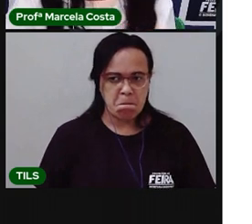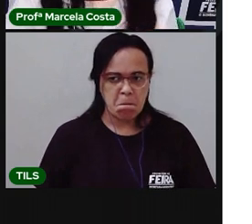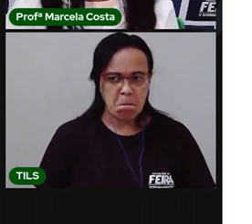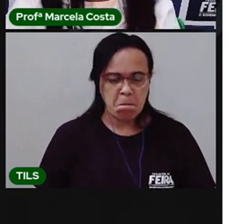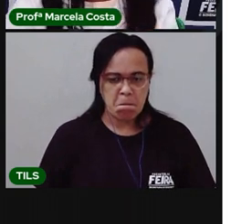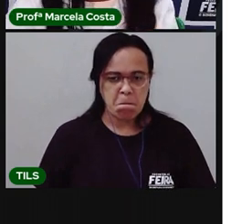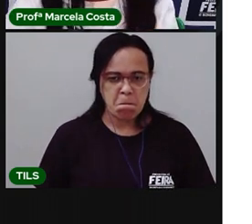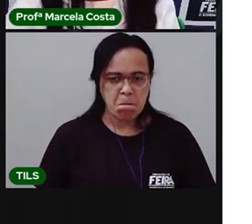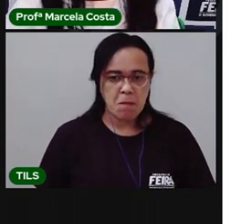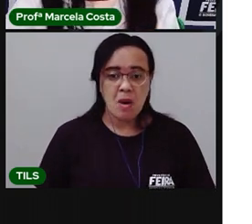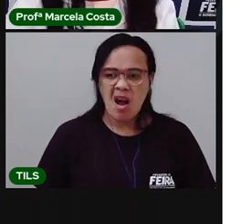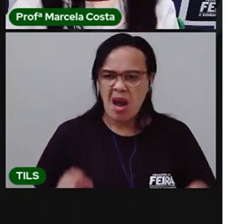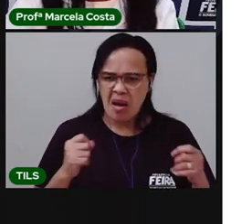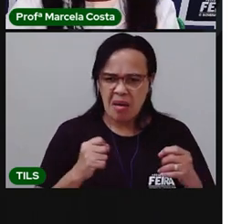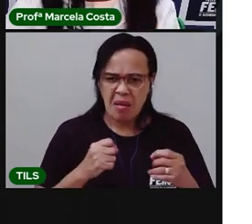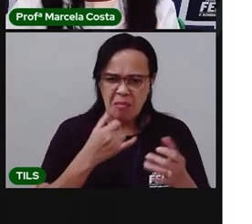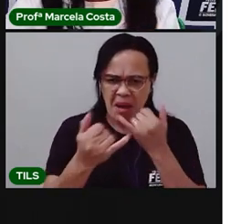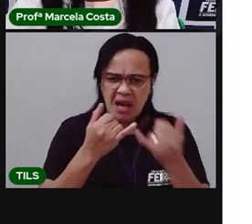pouco enjoada.